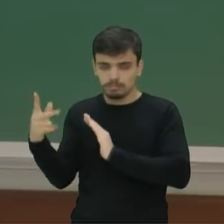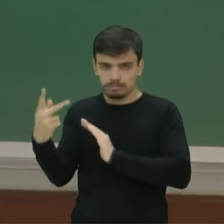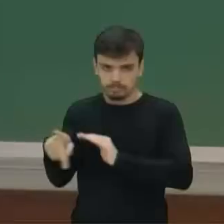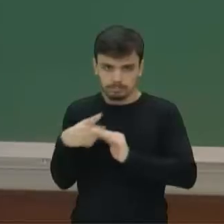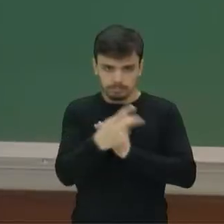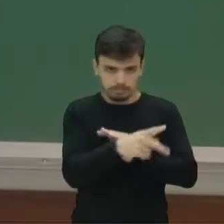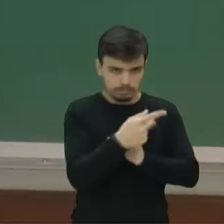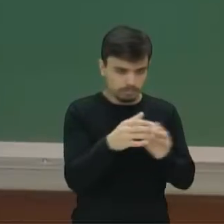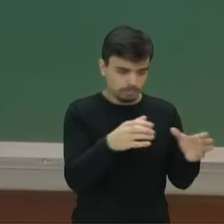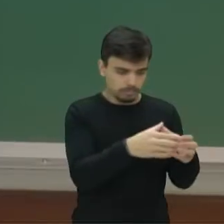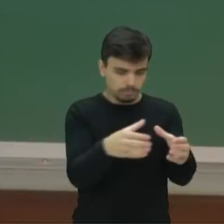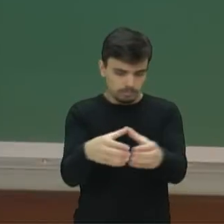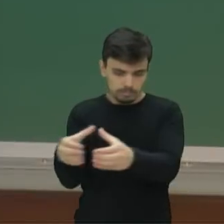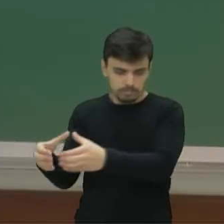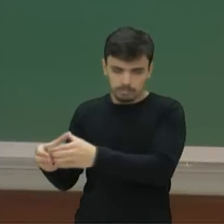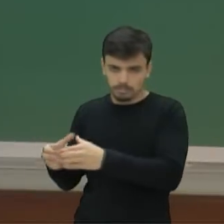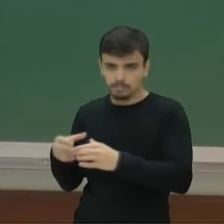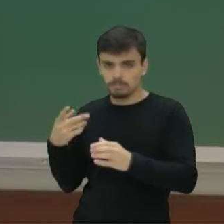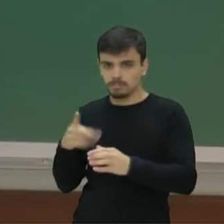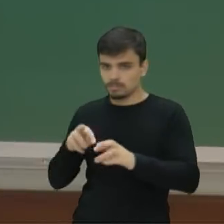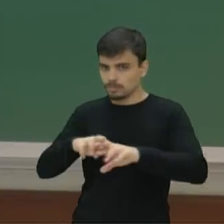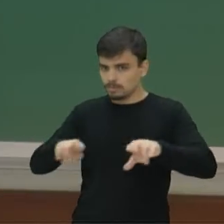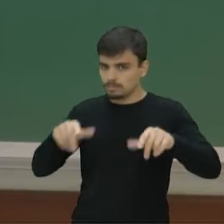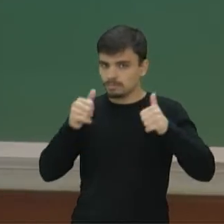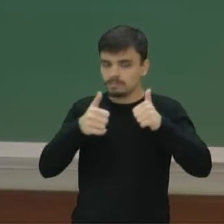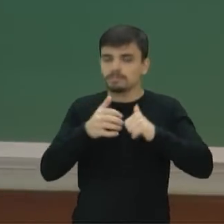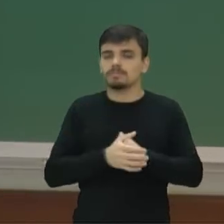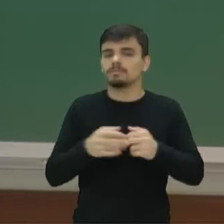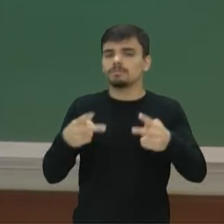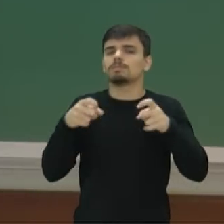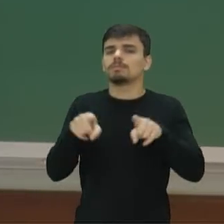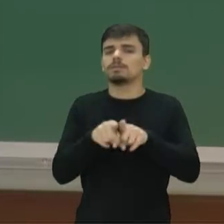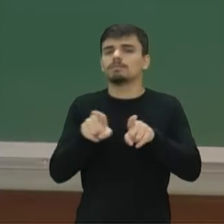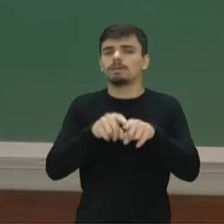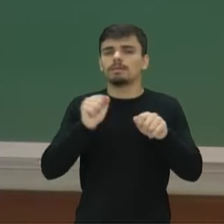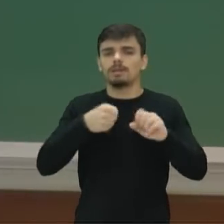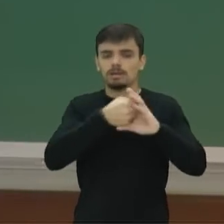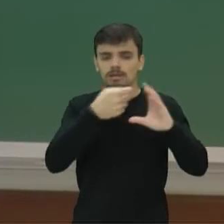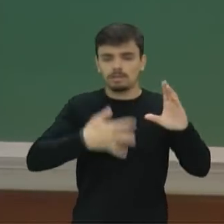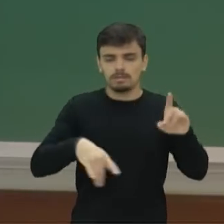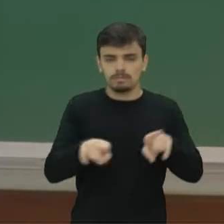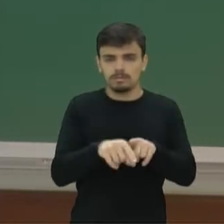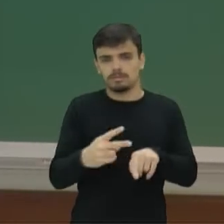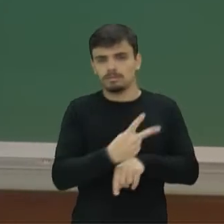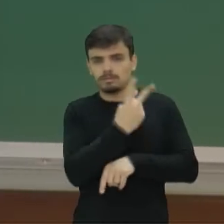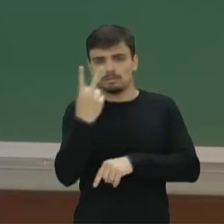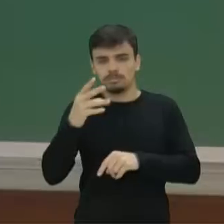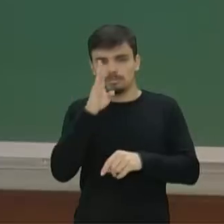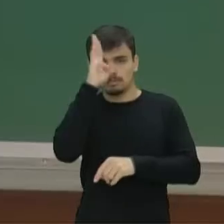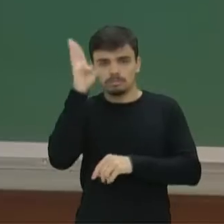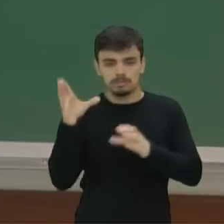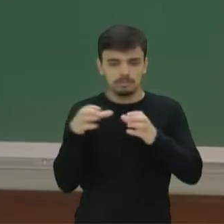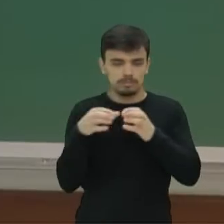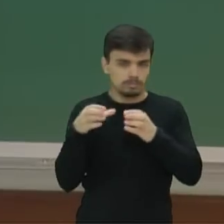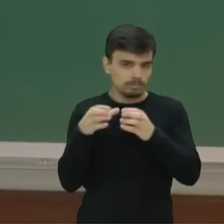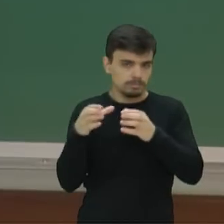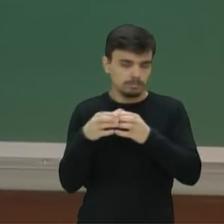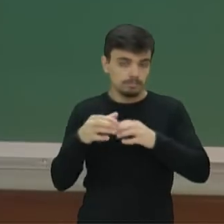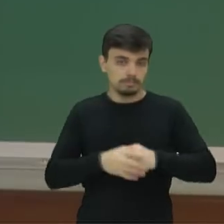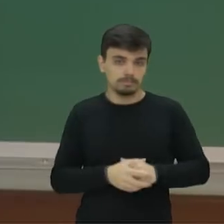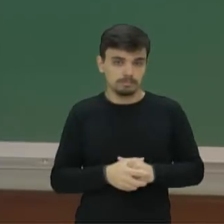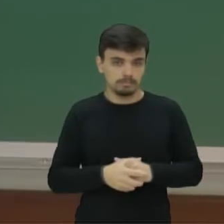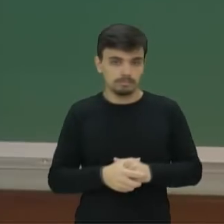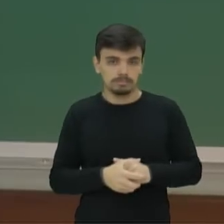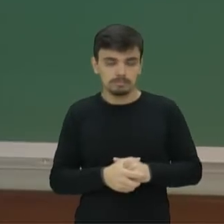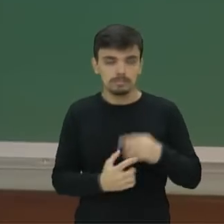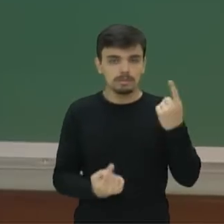particulares, algumas características distintas. Mas a gente vai perceber que a gente vai poder classificá-las em dois principais grupos. Mas antes disso, vamos